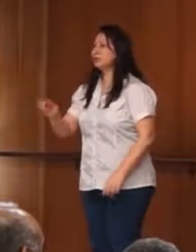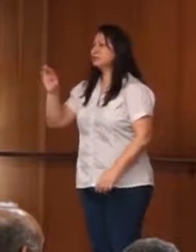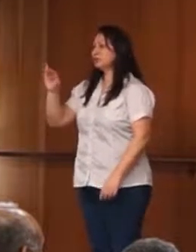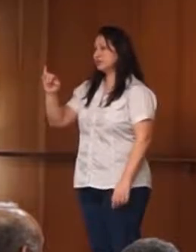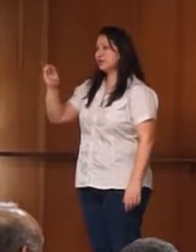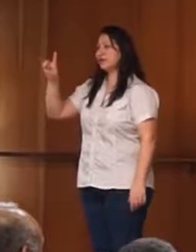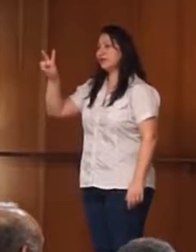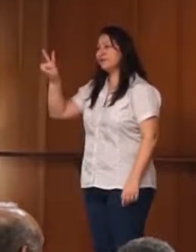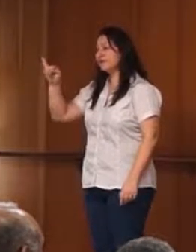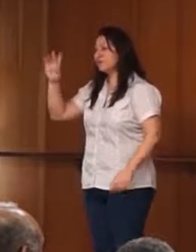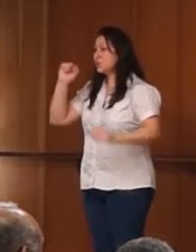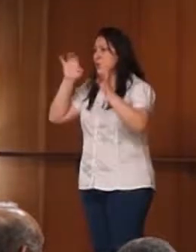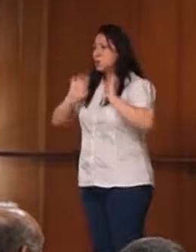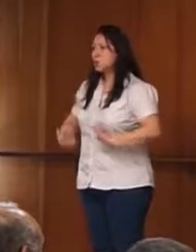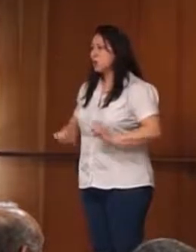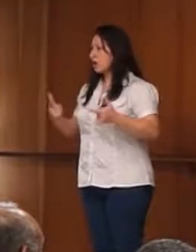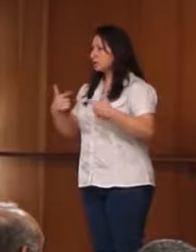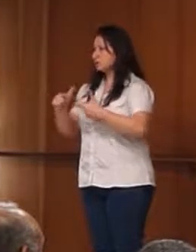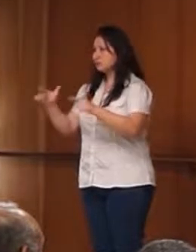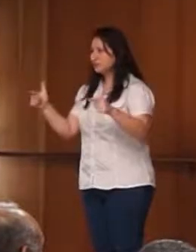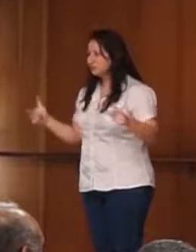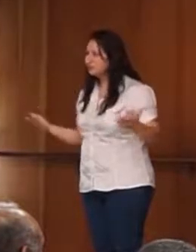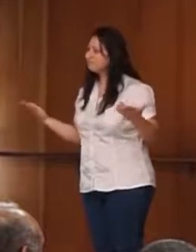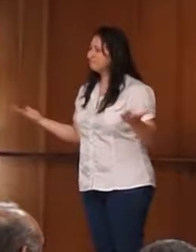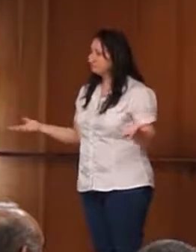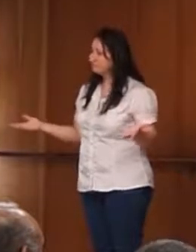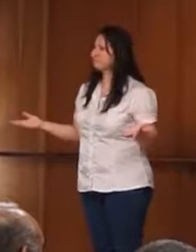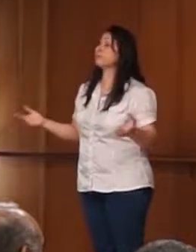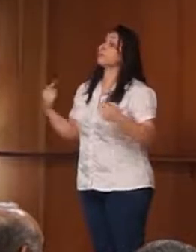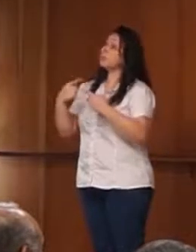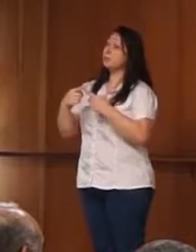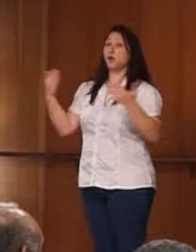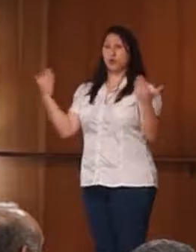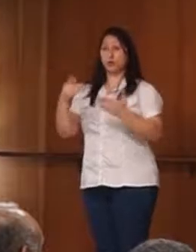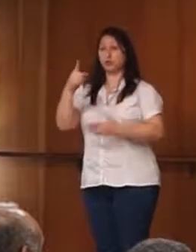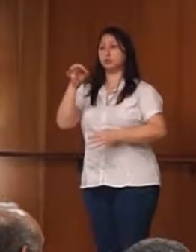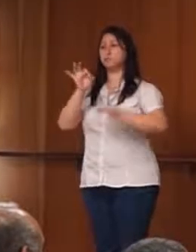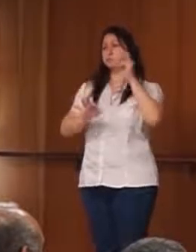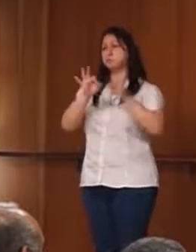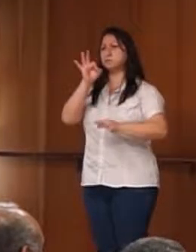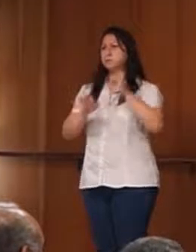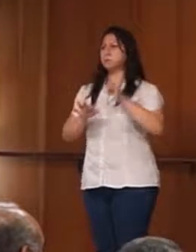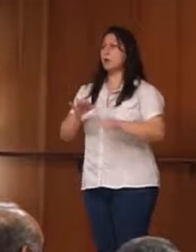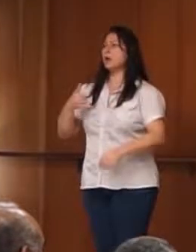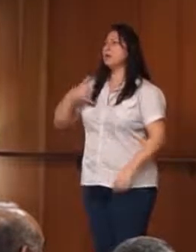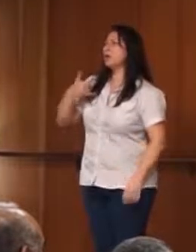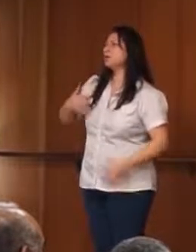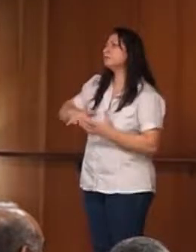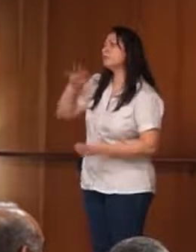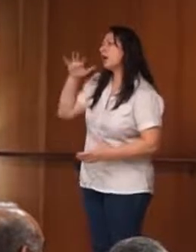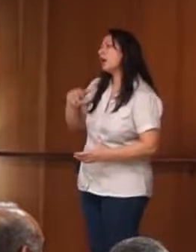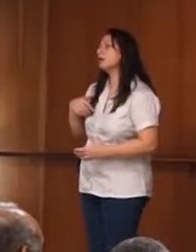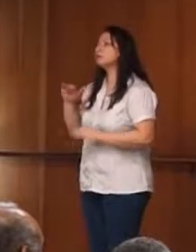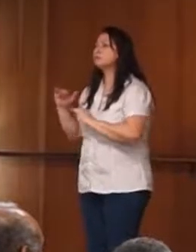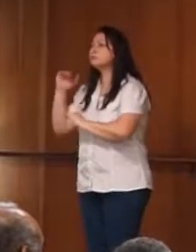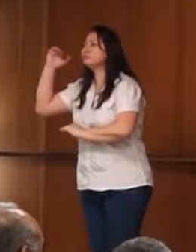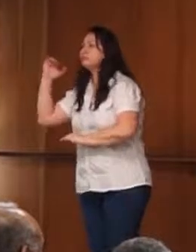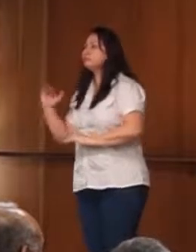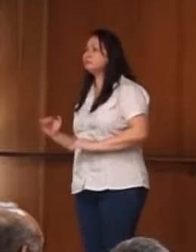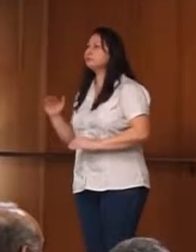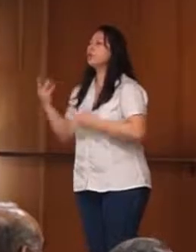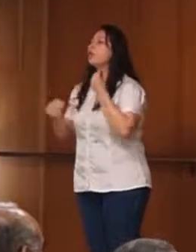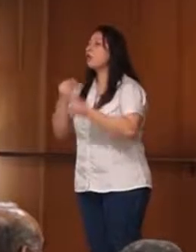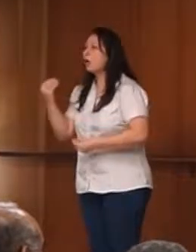que até hoje a gente discuta a maioridade penal separadamente da maioridade civil, como se fosse, né,